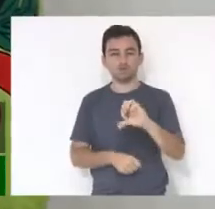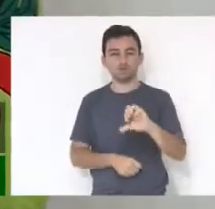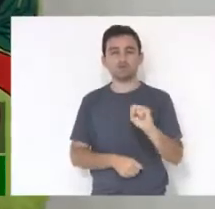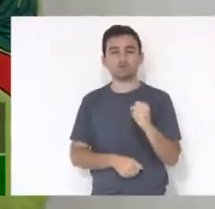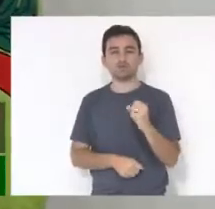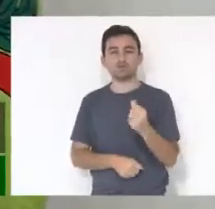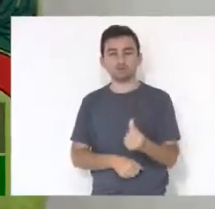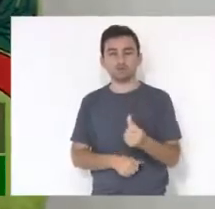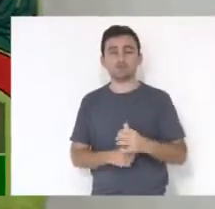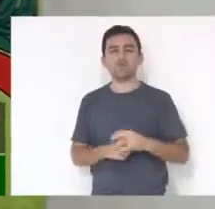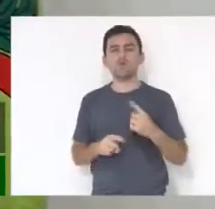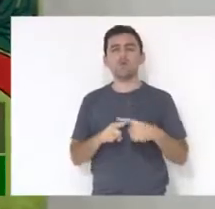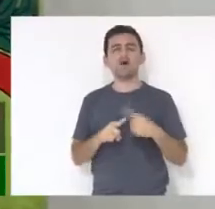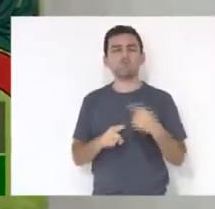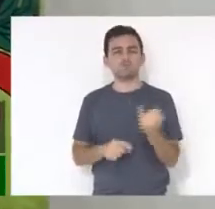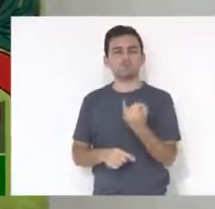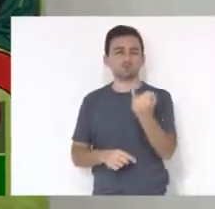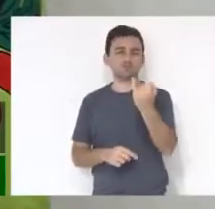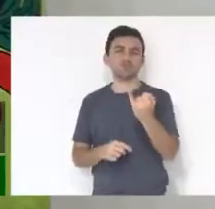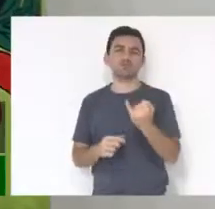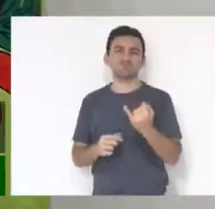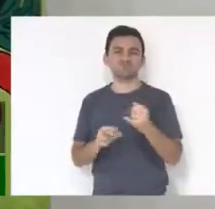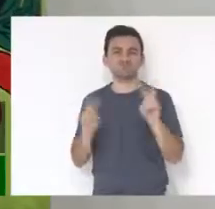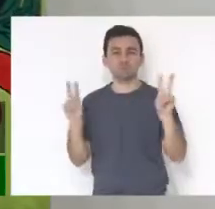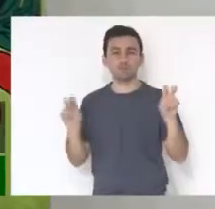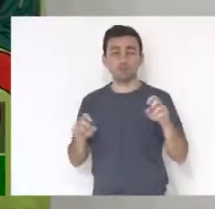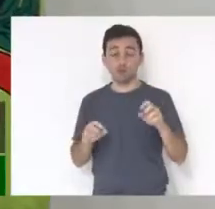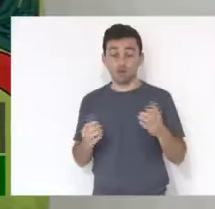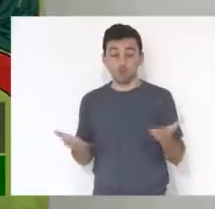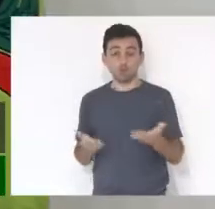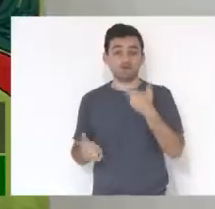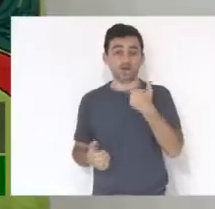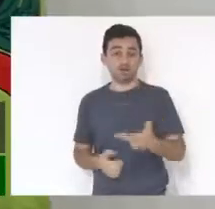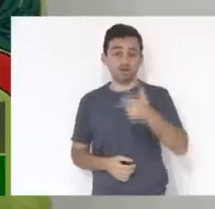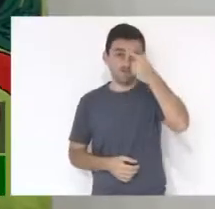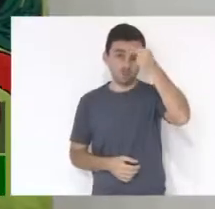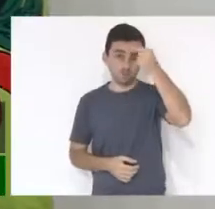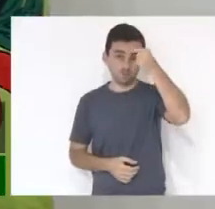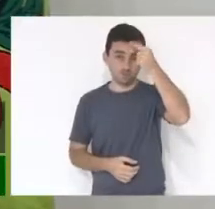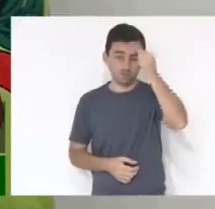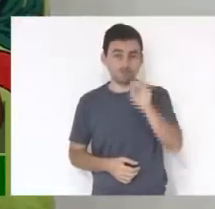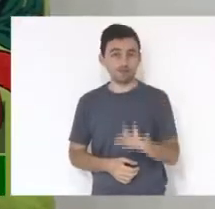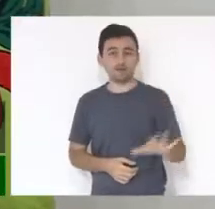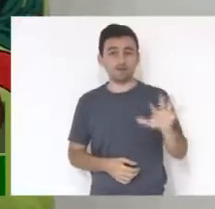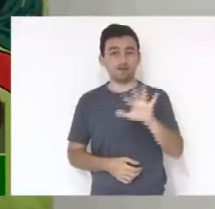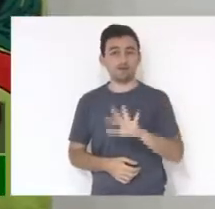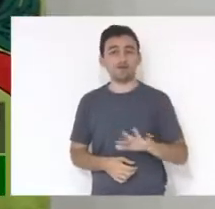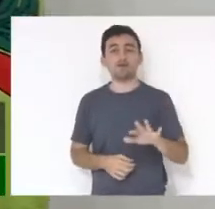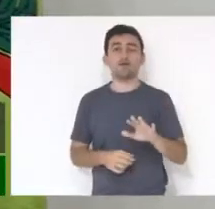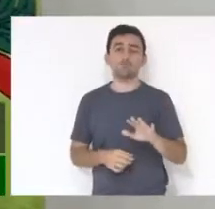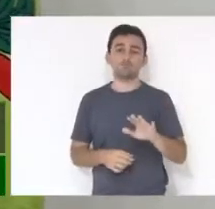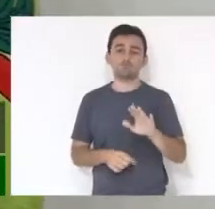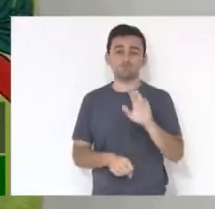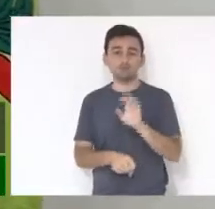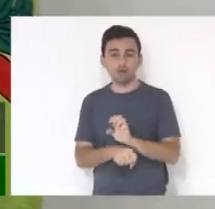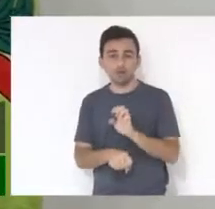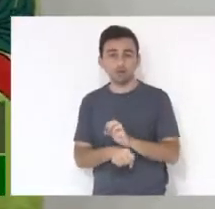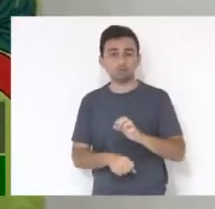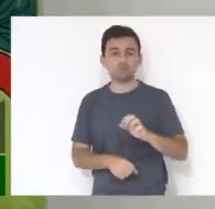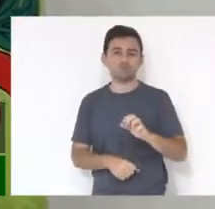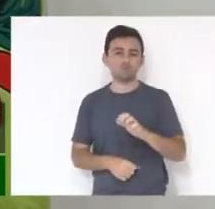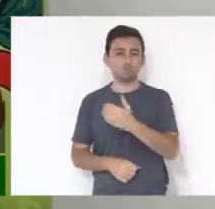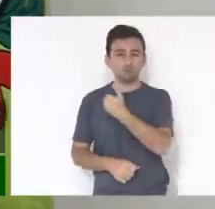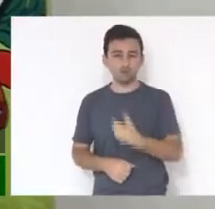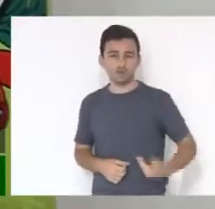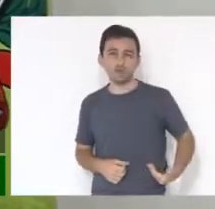é importante? Se nós formos falar das universidades federais, por exemplo, universidades estaduais, universidades públicas,